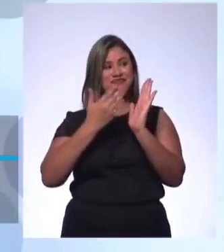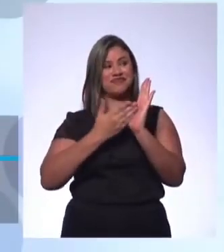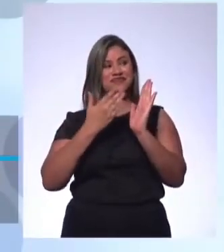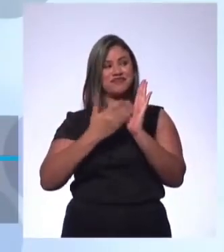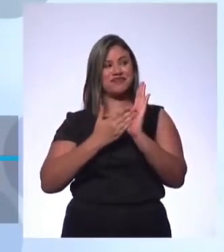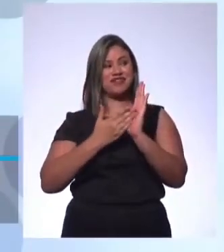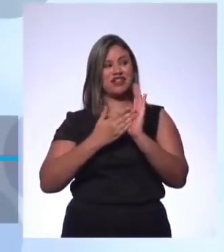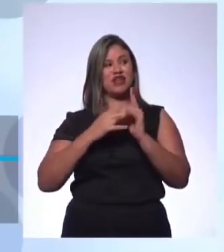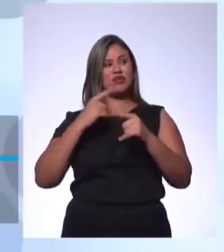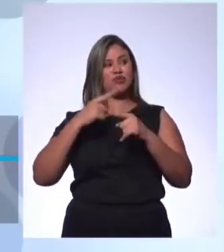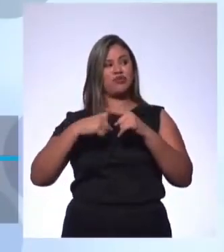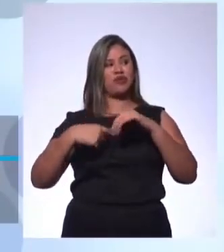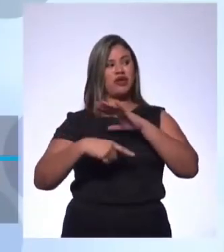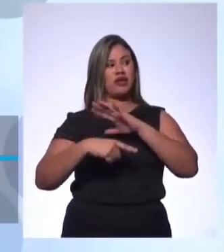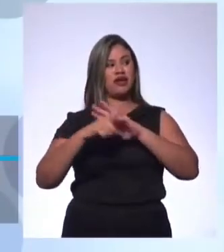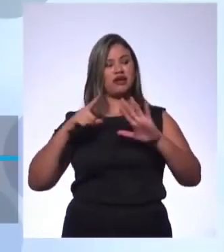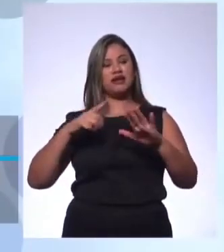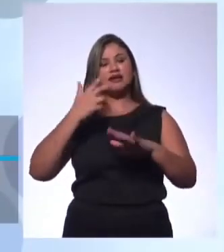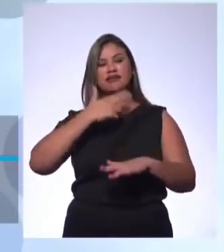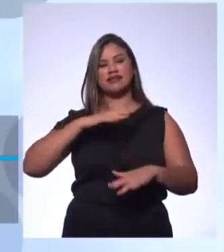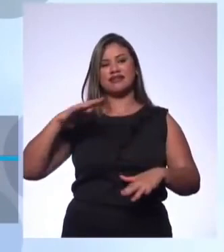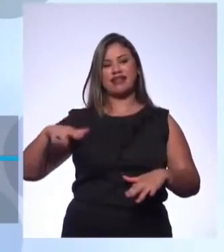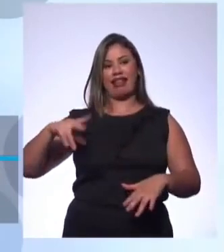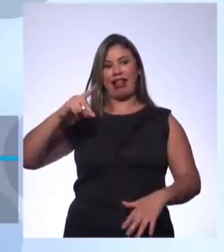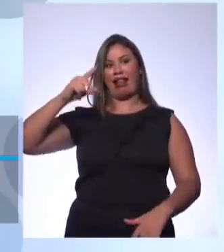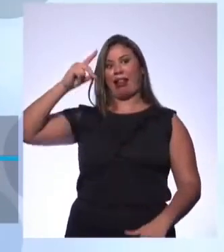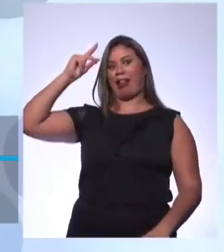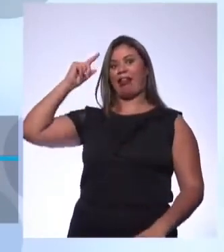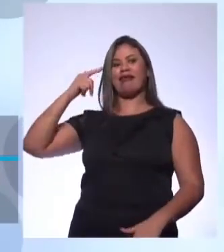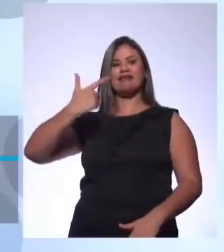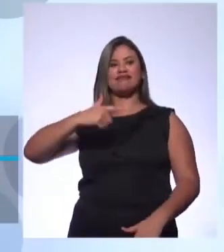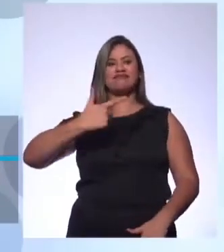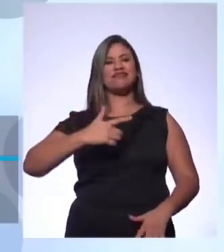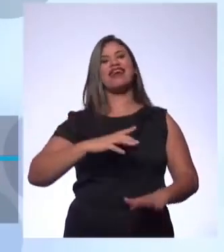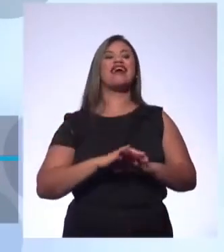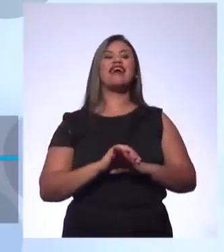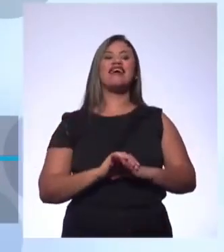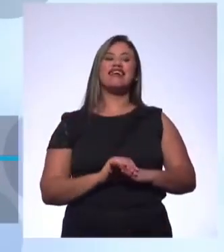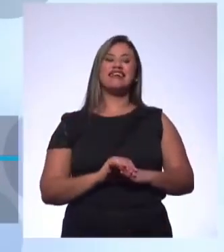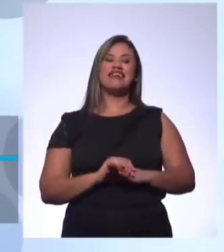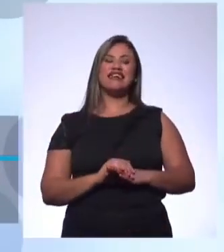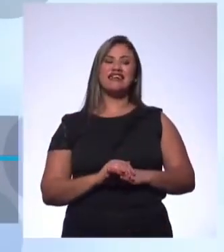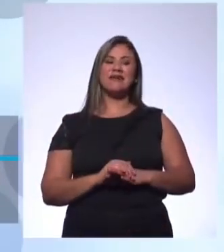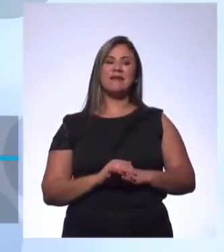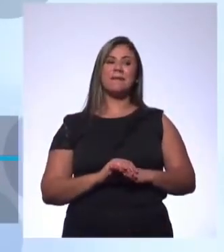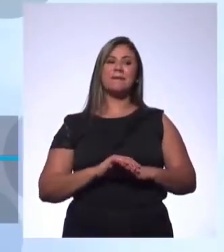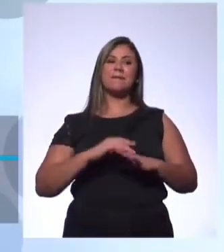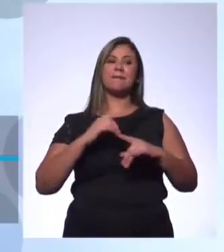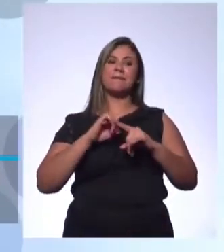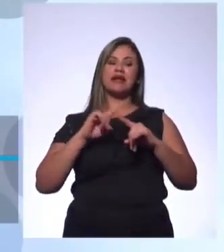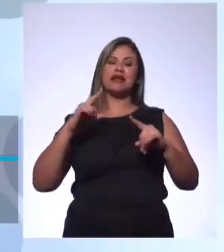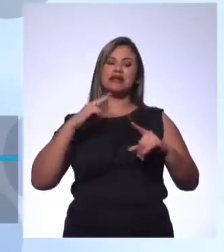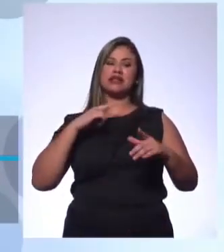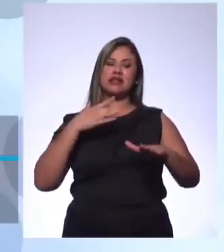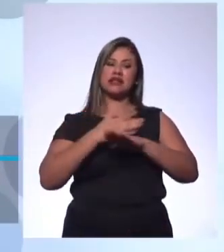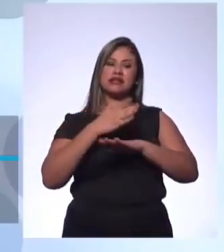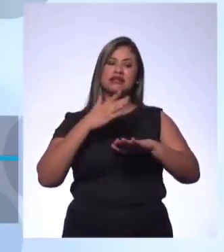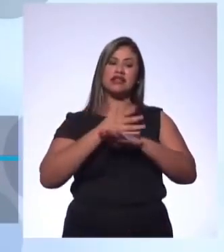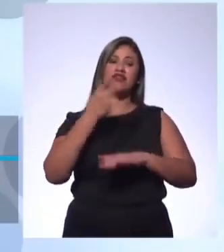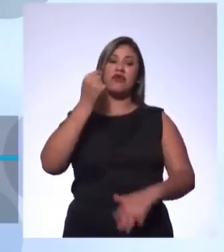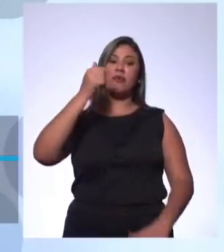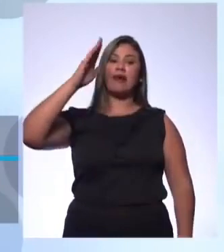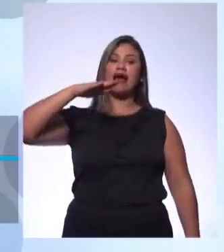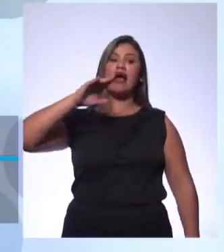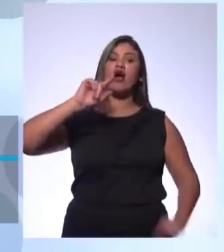antes, eu falo da minha infância, não faz tanto tempo assim, mas o principal meio que nós tínhamos barato, né, acessível para entrar em contato com